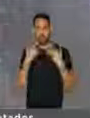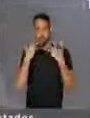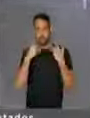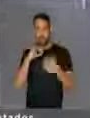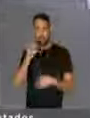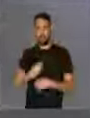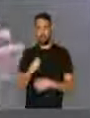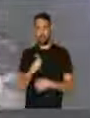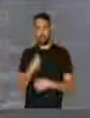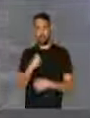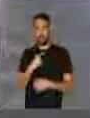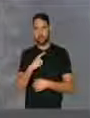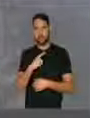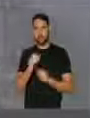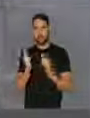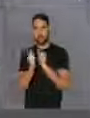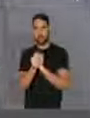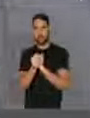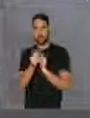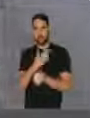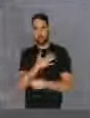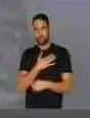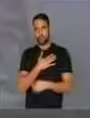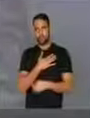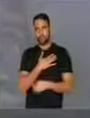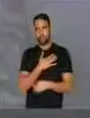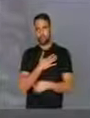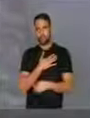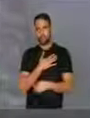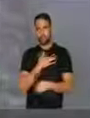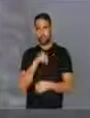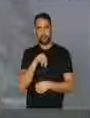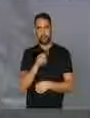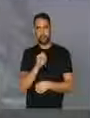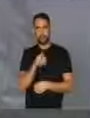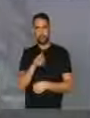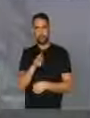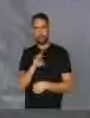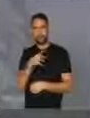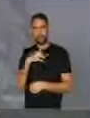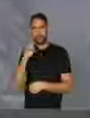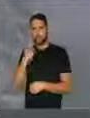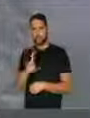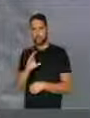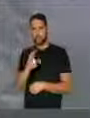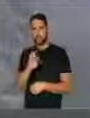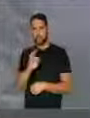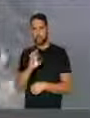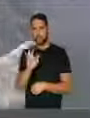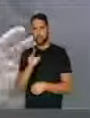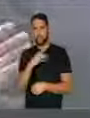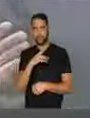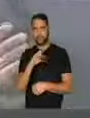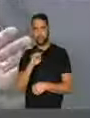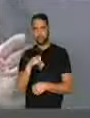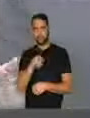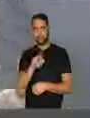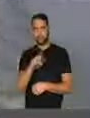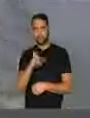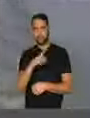alegria e a oportunidade de estar aqui do meu lado o Marcos Matos, que é um diretor do CECAFÉ, e o senhor Nelson